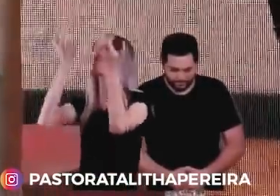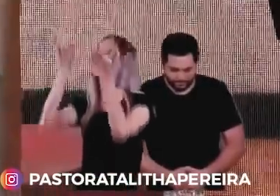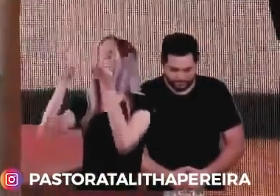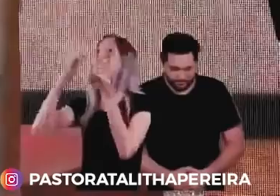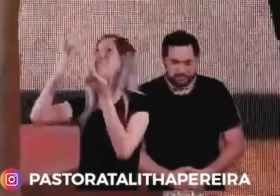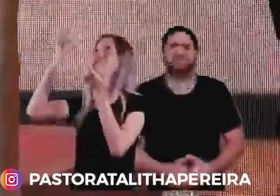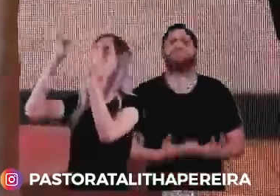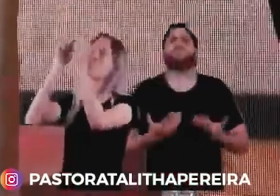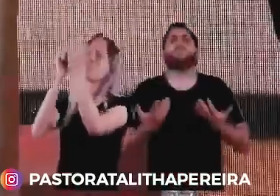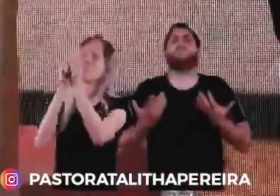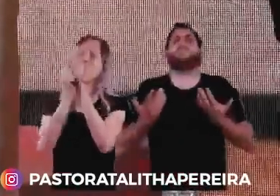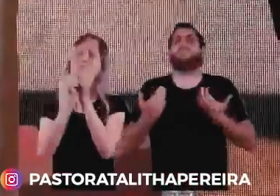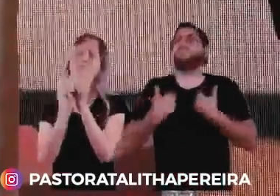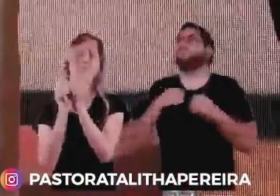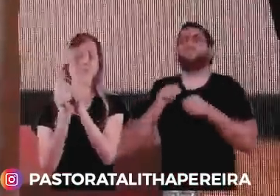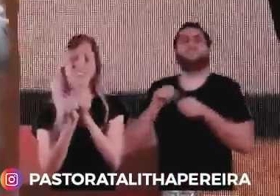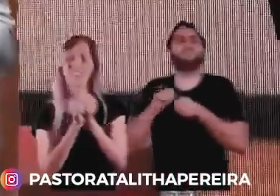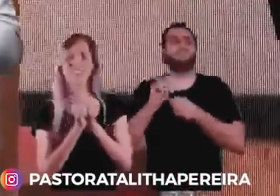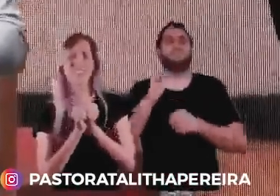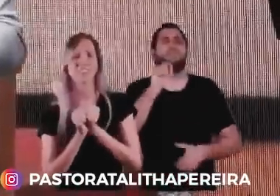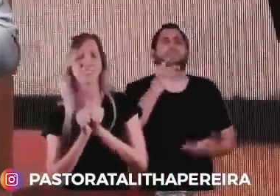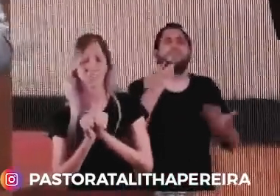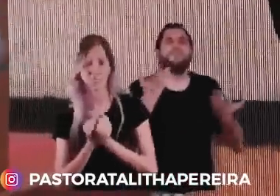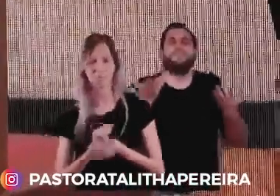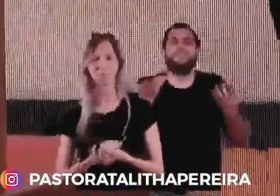Eu estou fazendo, Senhor.